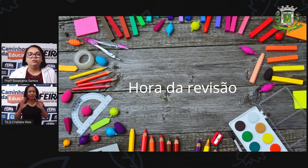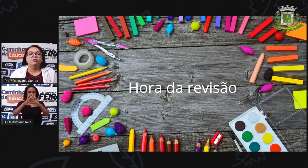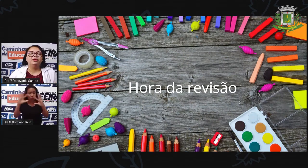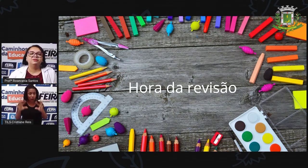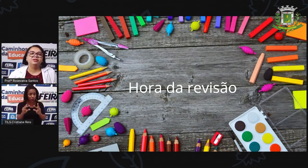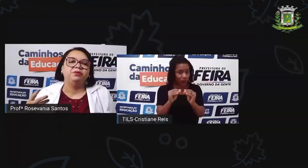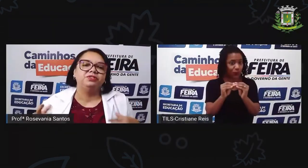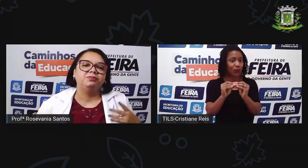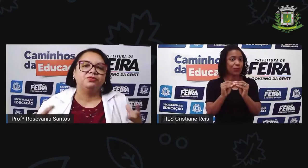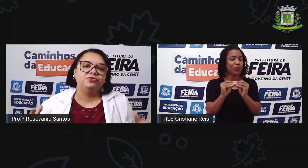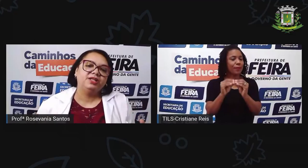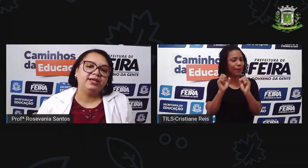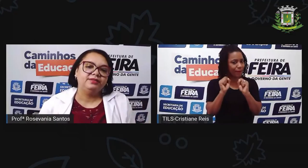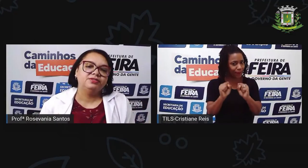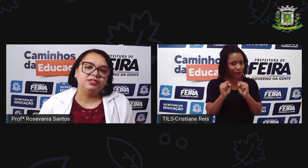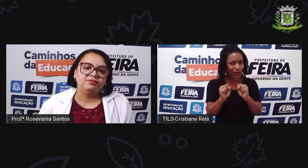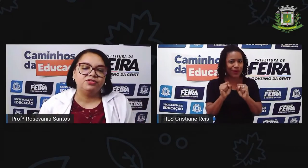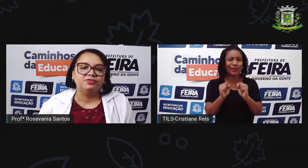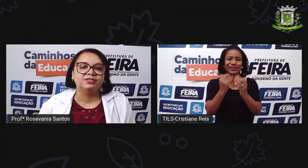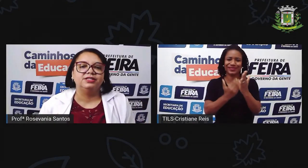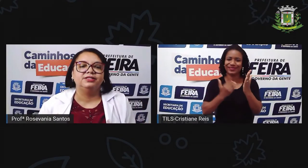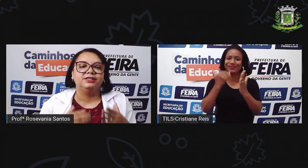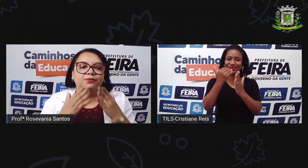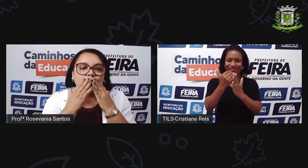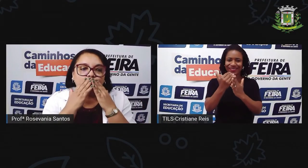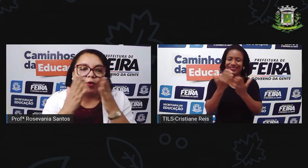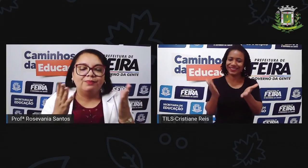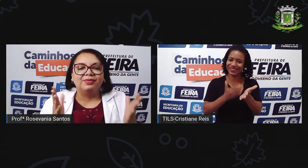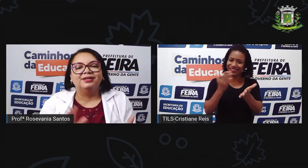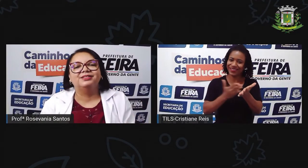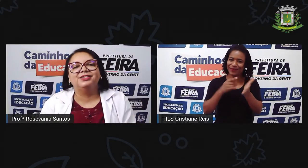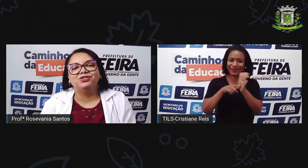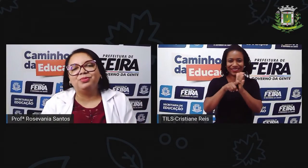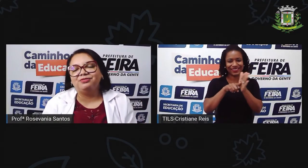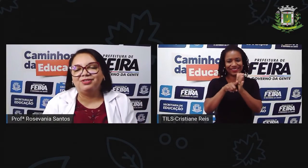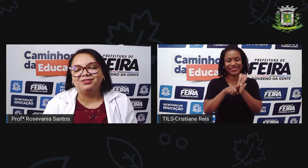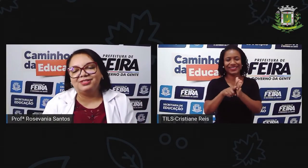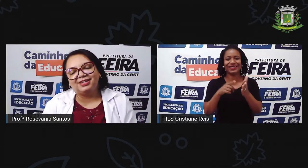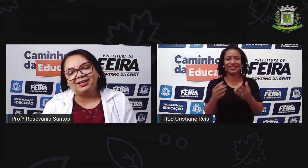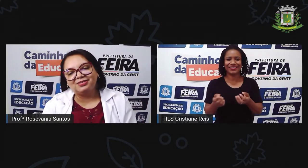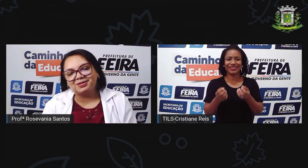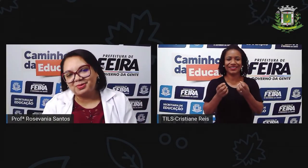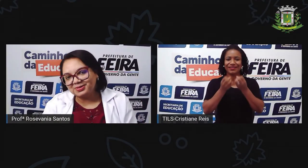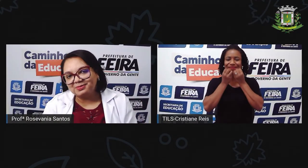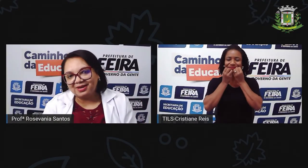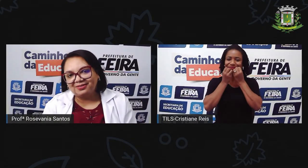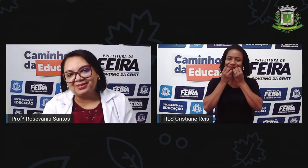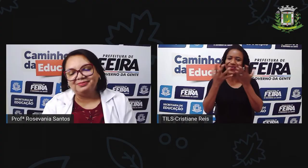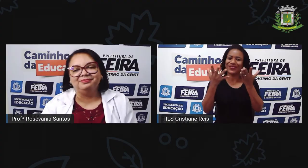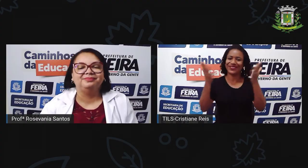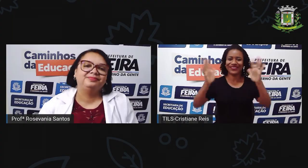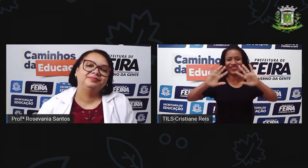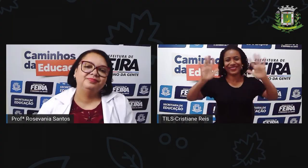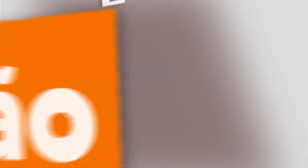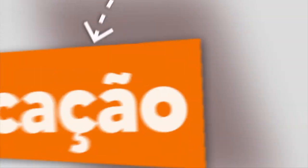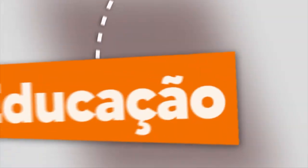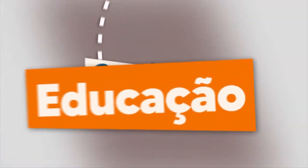um resumo, mas você pode aprofundar aí nos livros de vocês. Então, sejam bem-vindos até a nossa próxima aula.